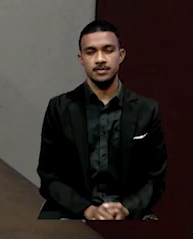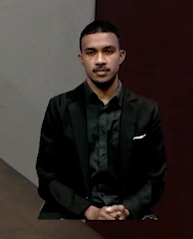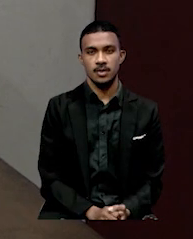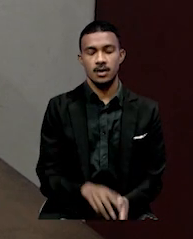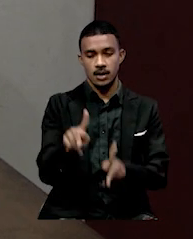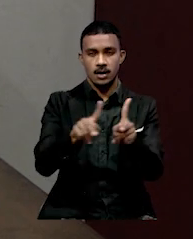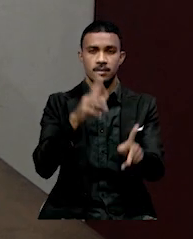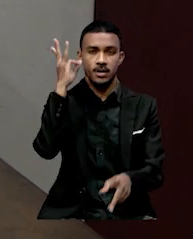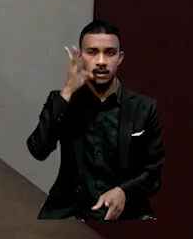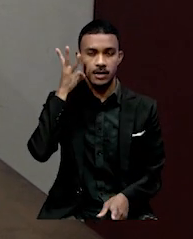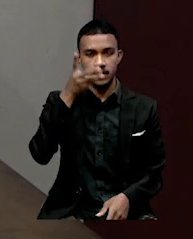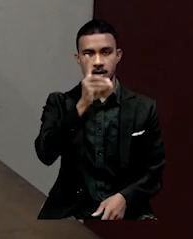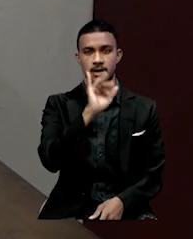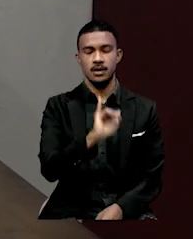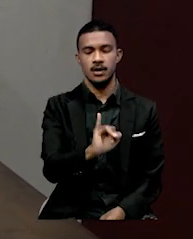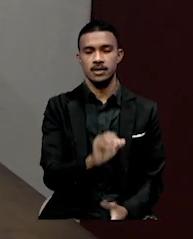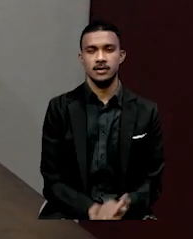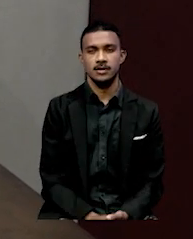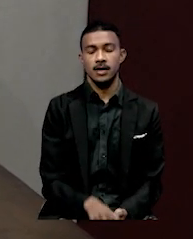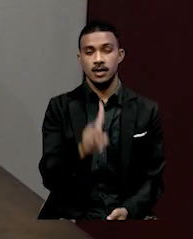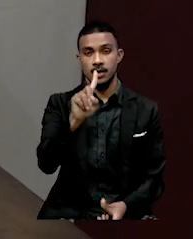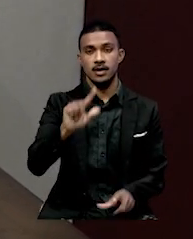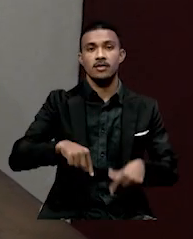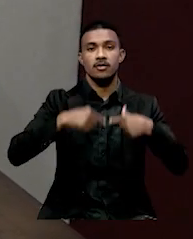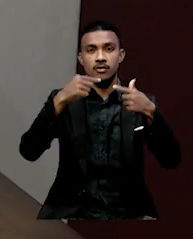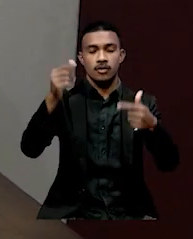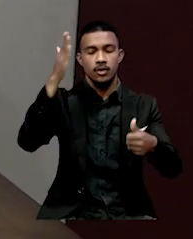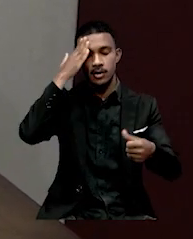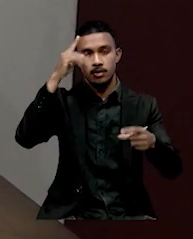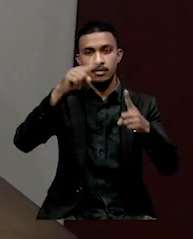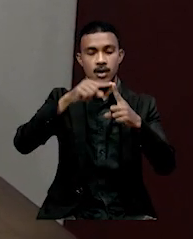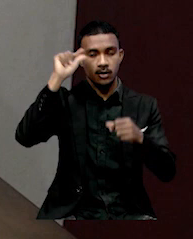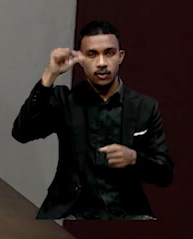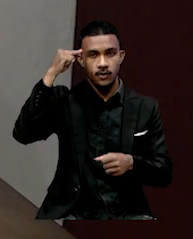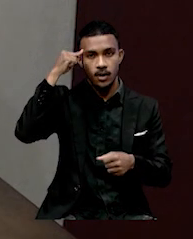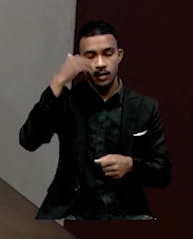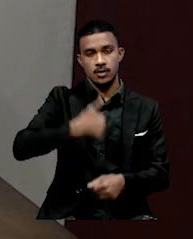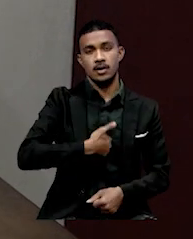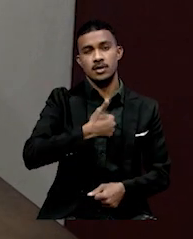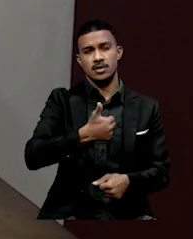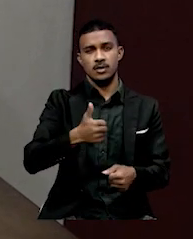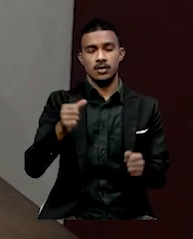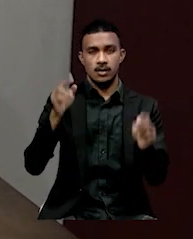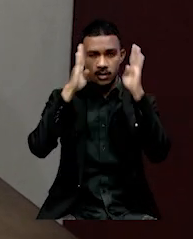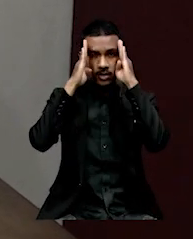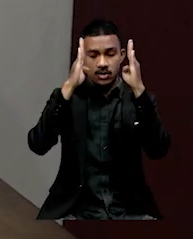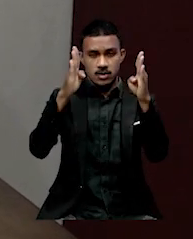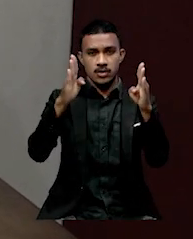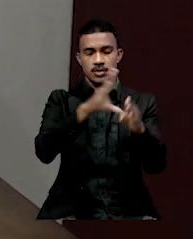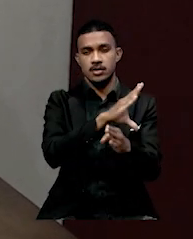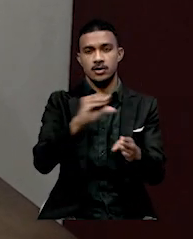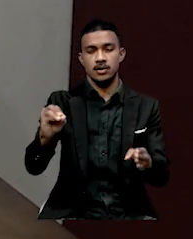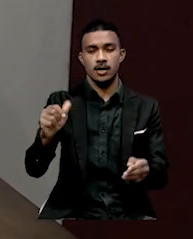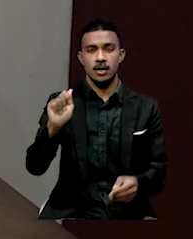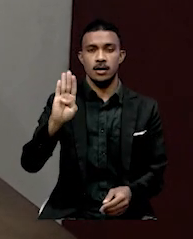droga ia capital dili idane fo hanuim ba governo atu tau atenção sério. Abel Amaral mos